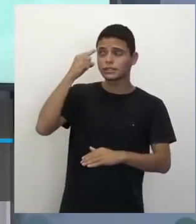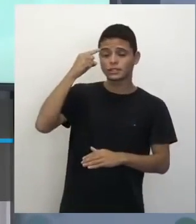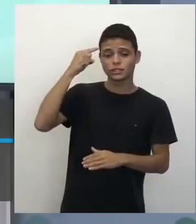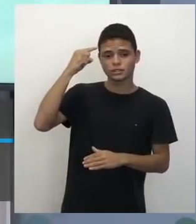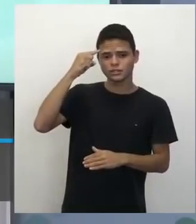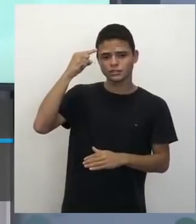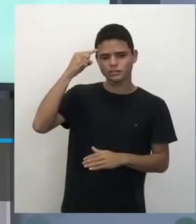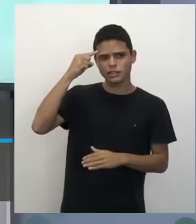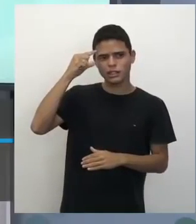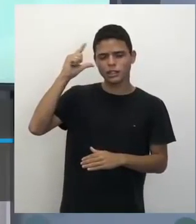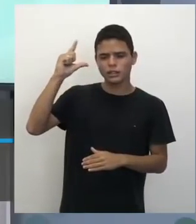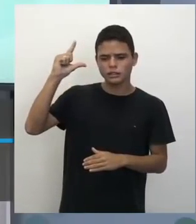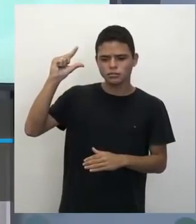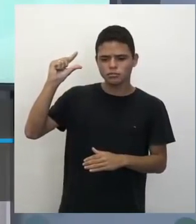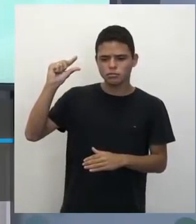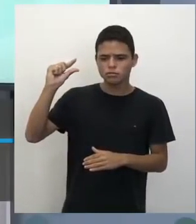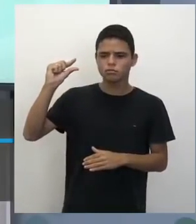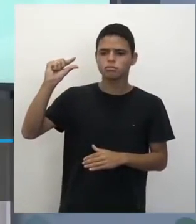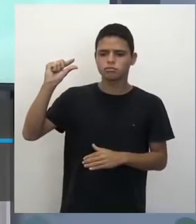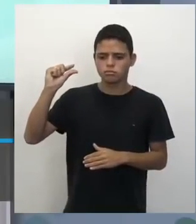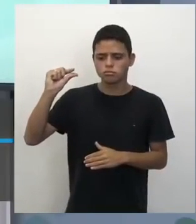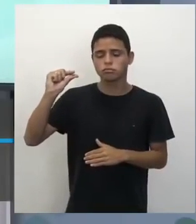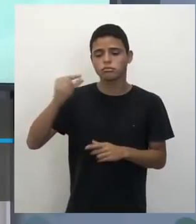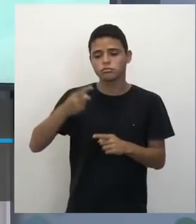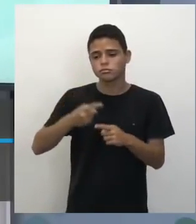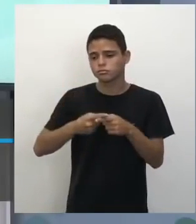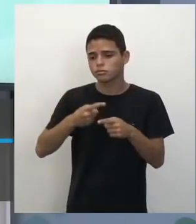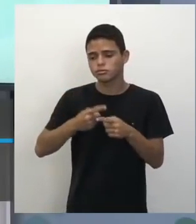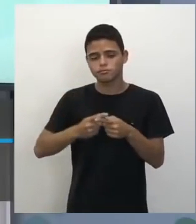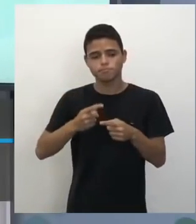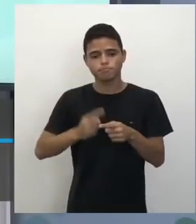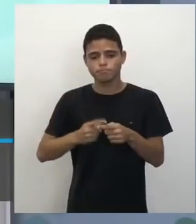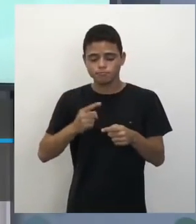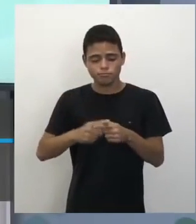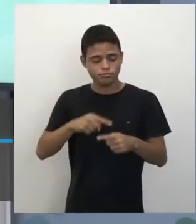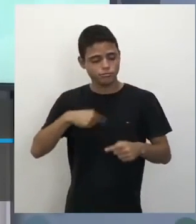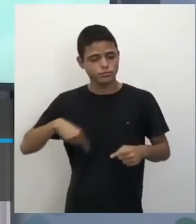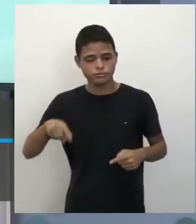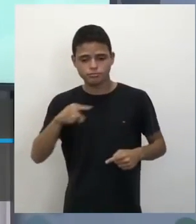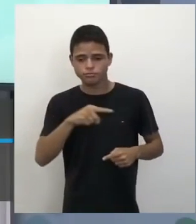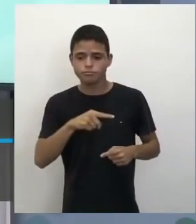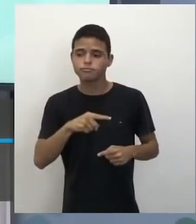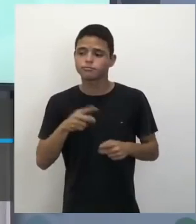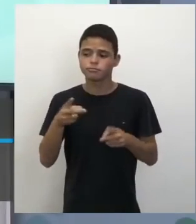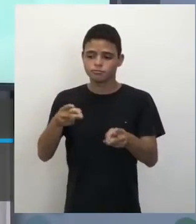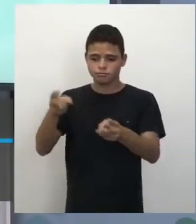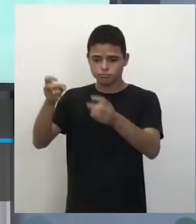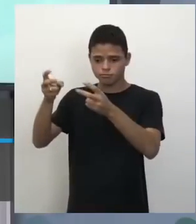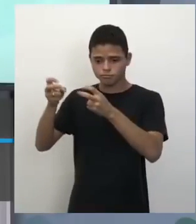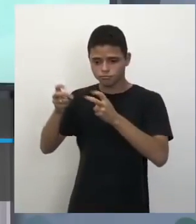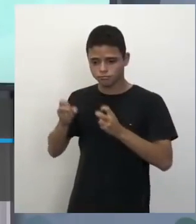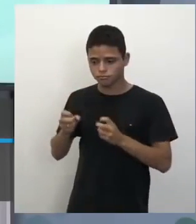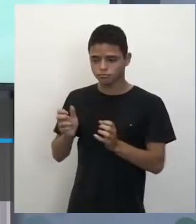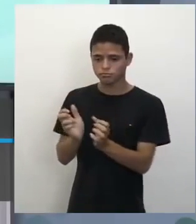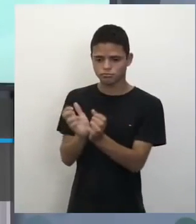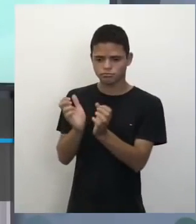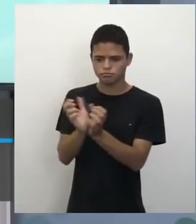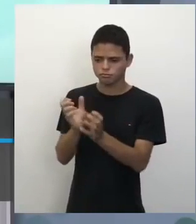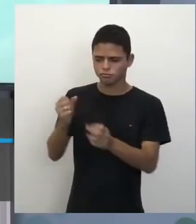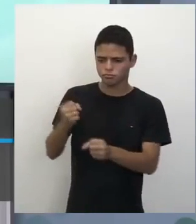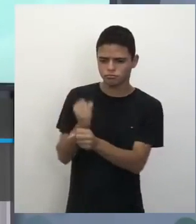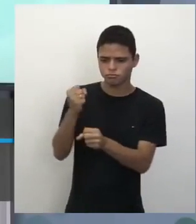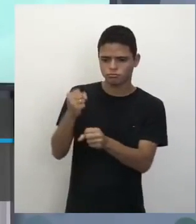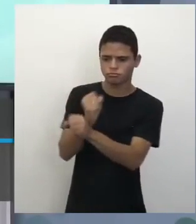que reducionista, porque nós vamos ver como esses povos construíram grandes